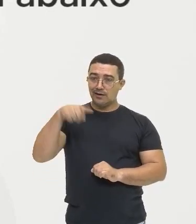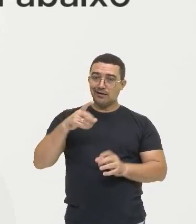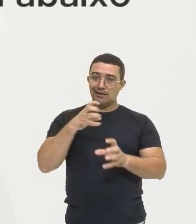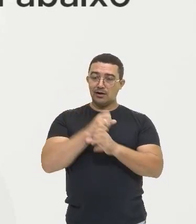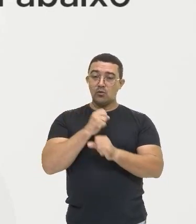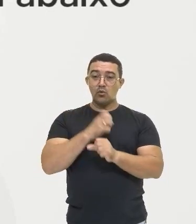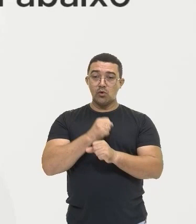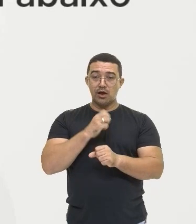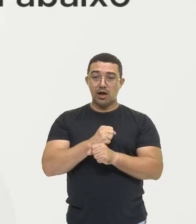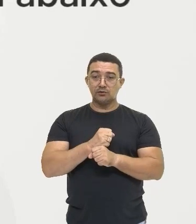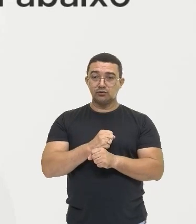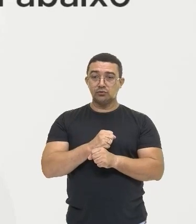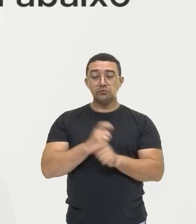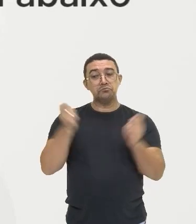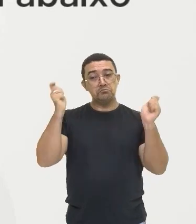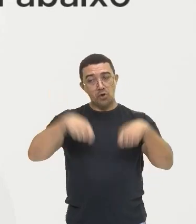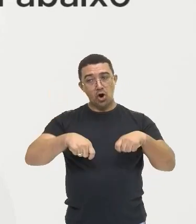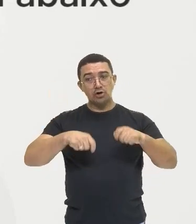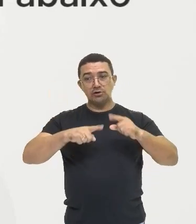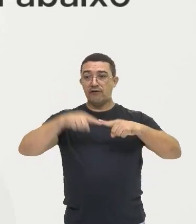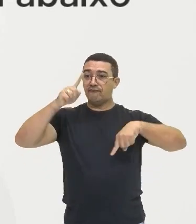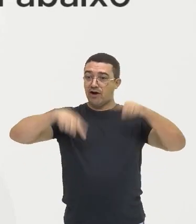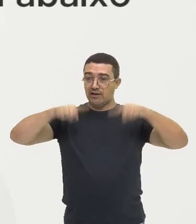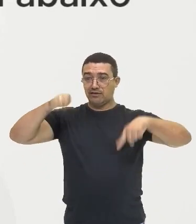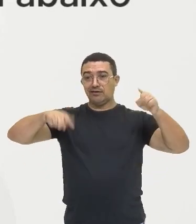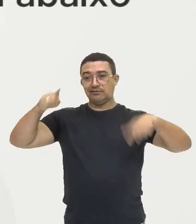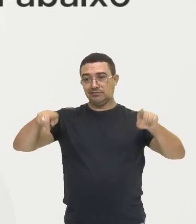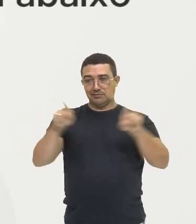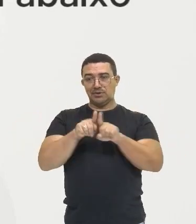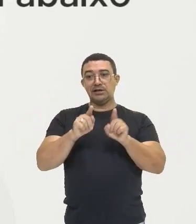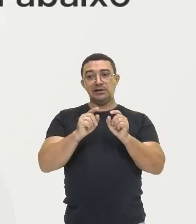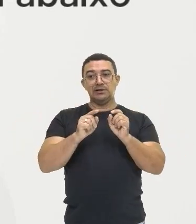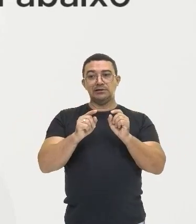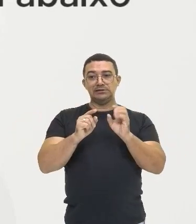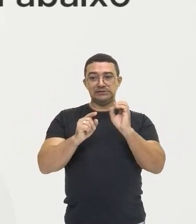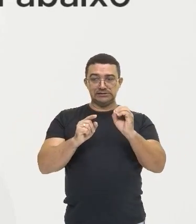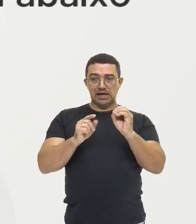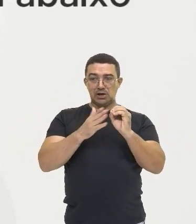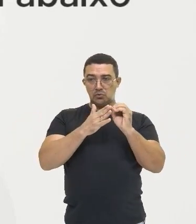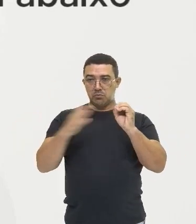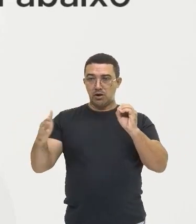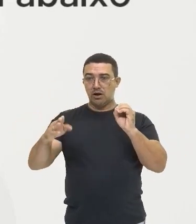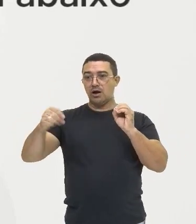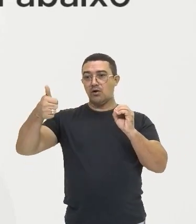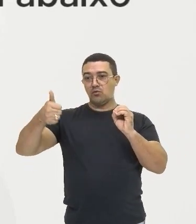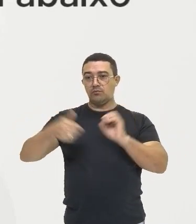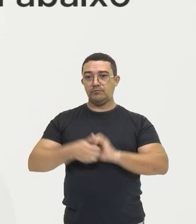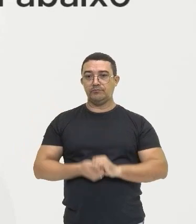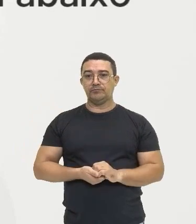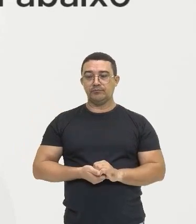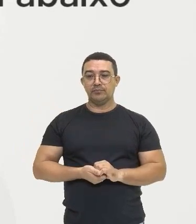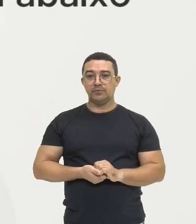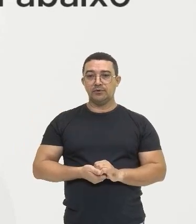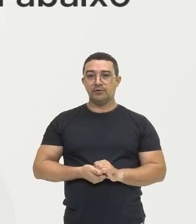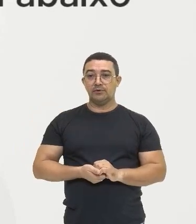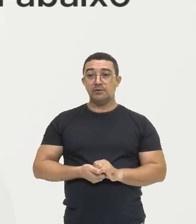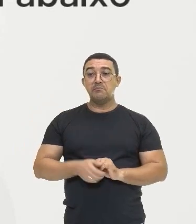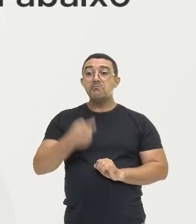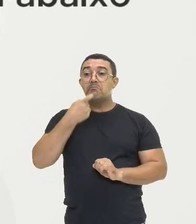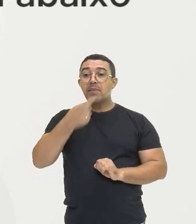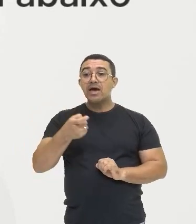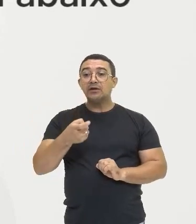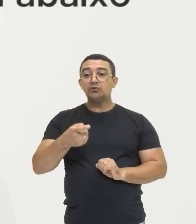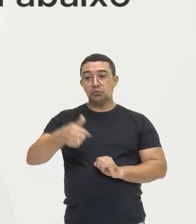calculado. E ele pode variar, de 0 a 1. Quanto mais perto de 1, melhor IDH. Professor, não